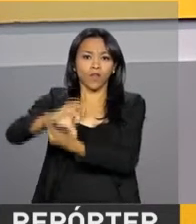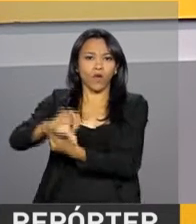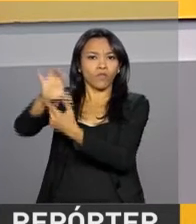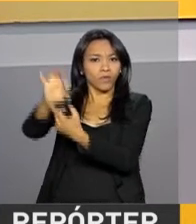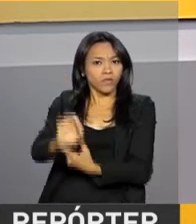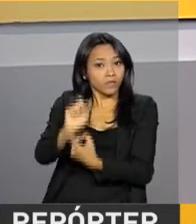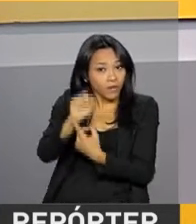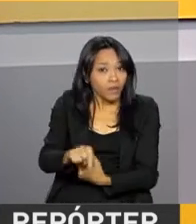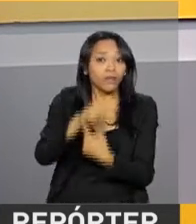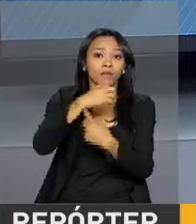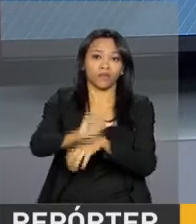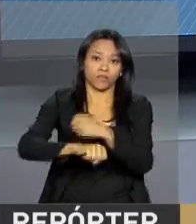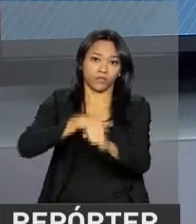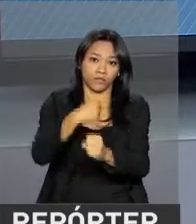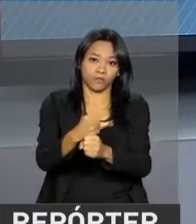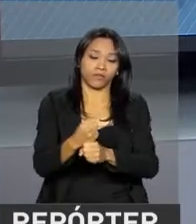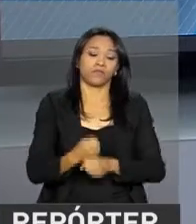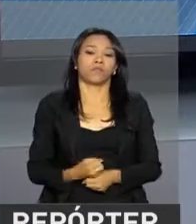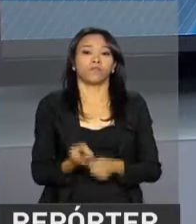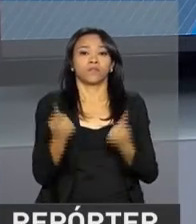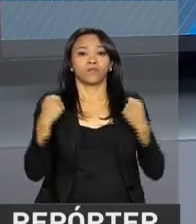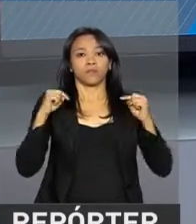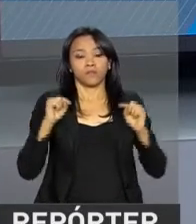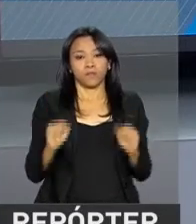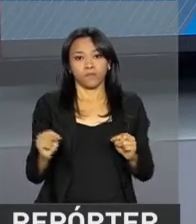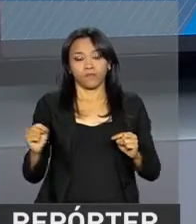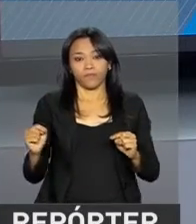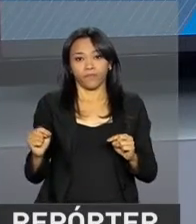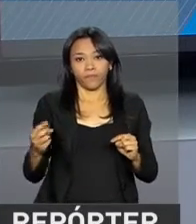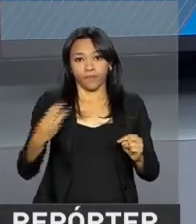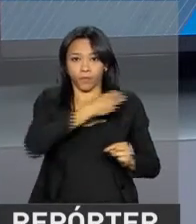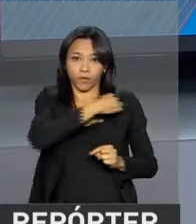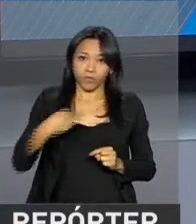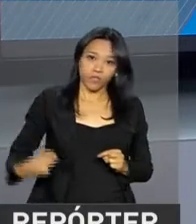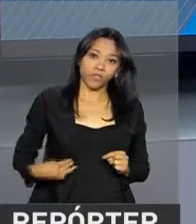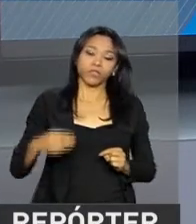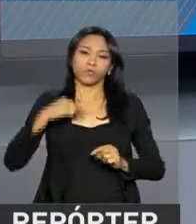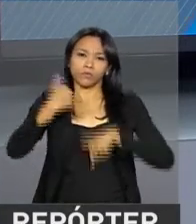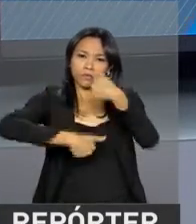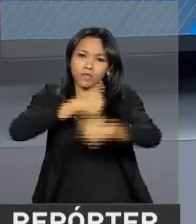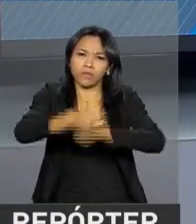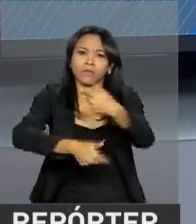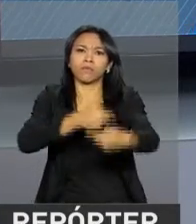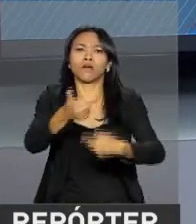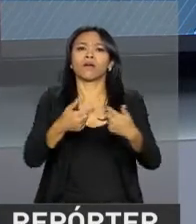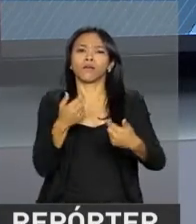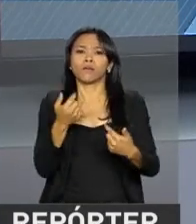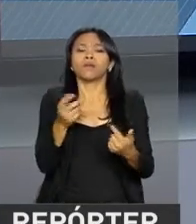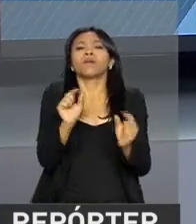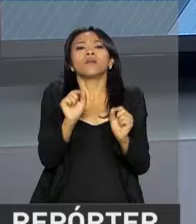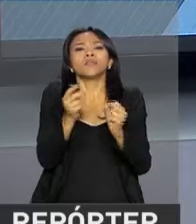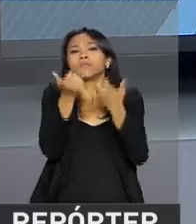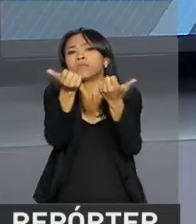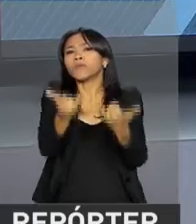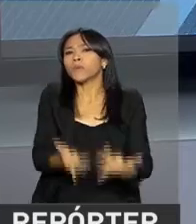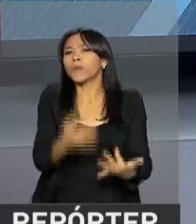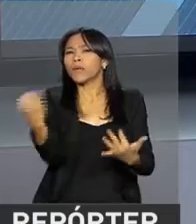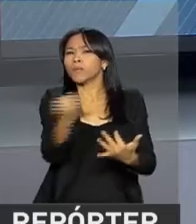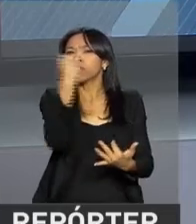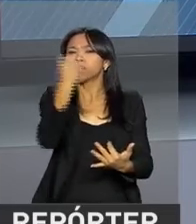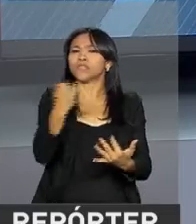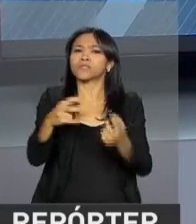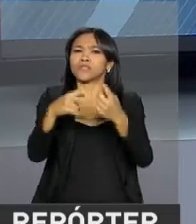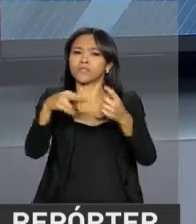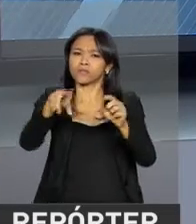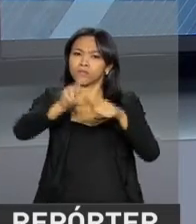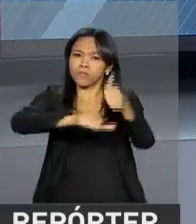0,39% neste ano. E o ministro do Trabalho e Emprego, Ronaldo Nogueira, destacou a importância da reforma trabalhista